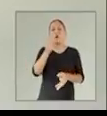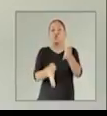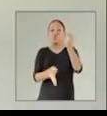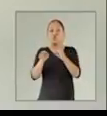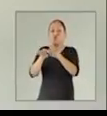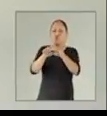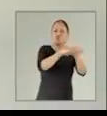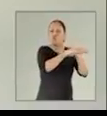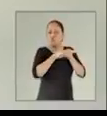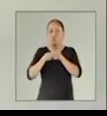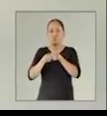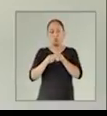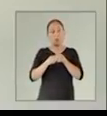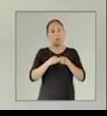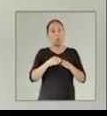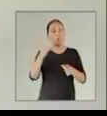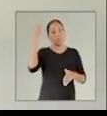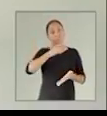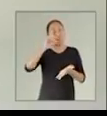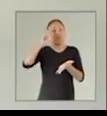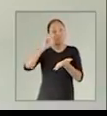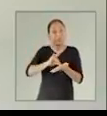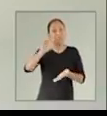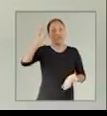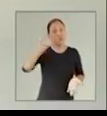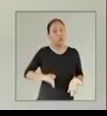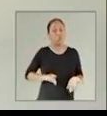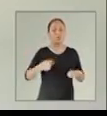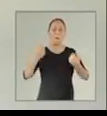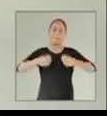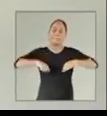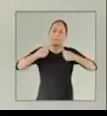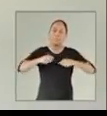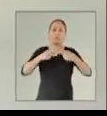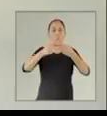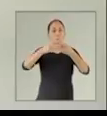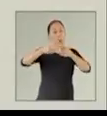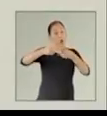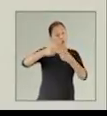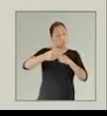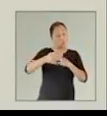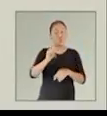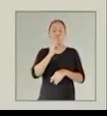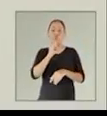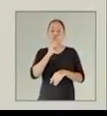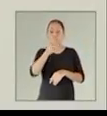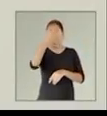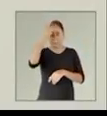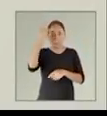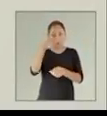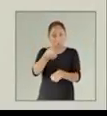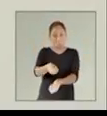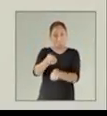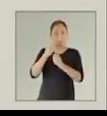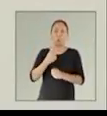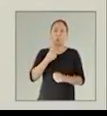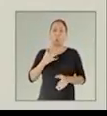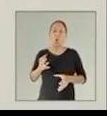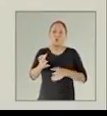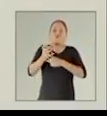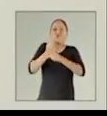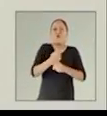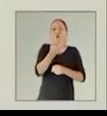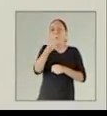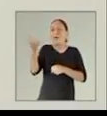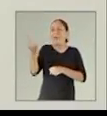que o mesmo seja pago apenas a quem realmente tem direito, foram necessários alguns ajustes. O pescador não poderá acumular o seguro-defeso com